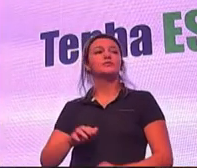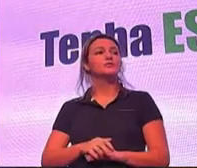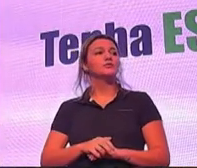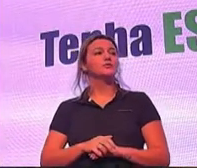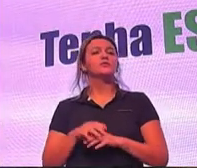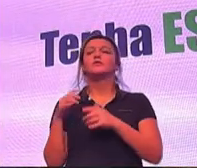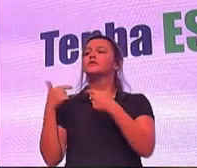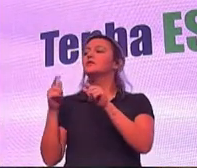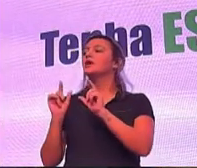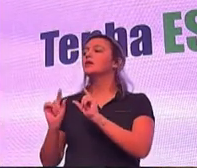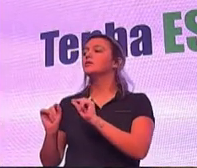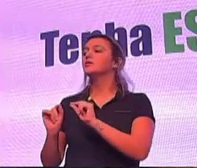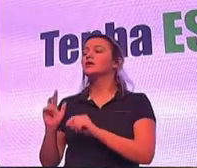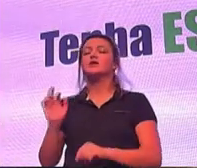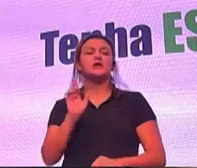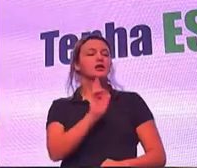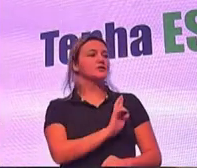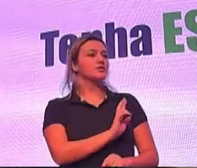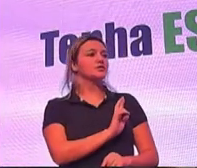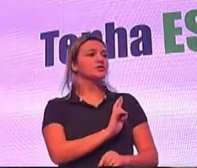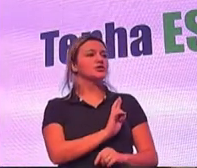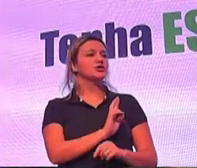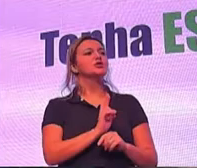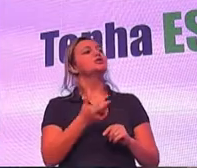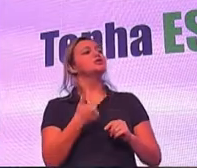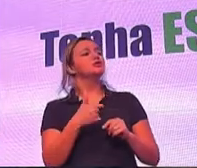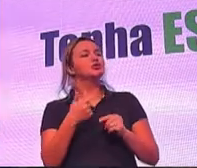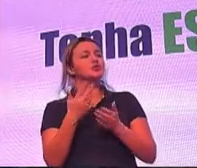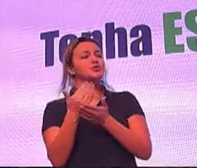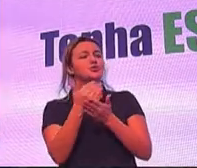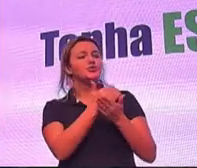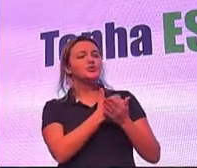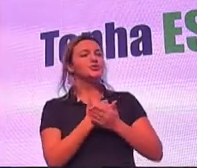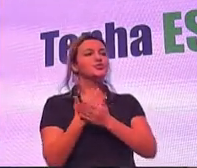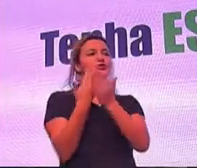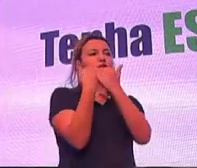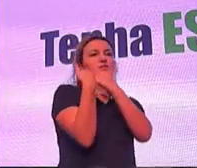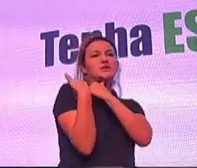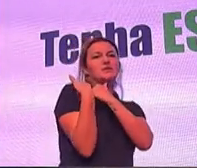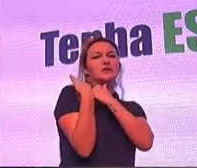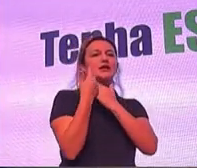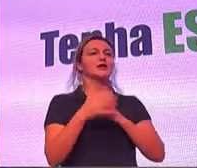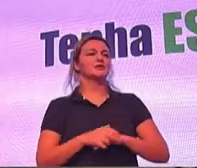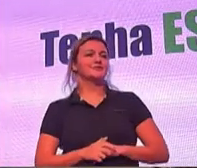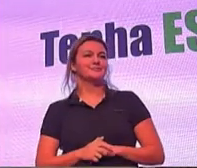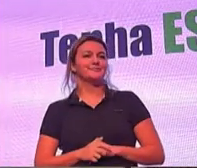Eu trabalho com apuração de responsabilidade. Apuração de responsabilidade. Nossa.